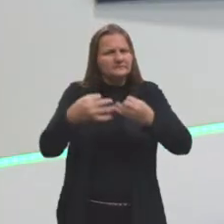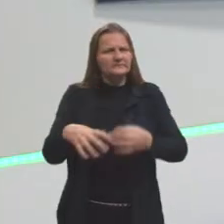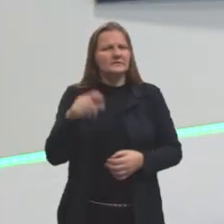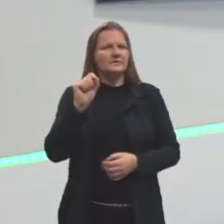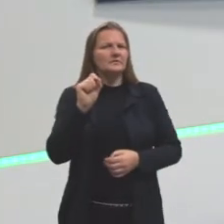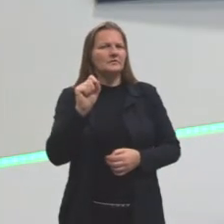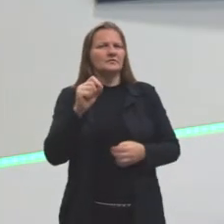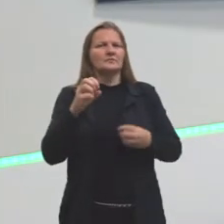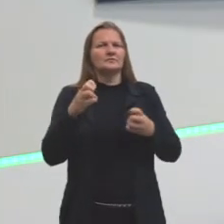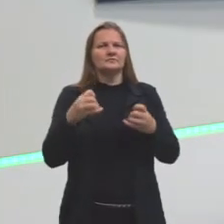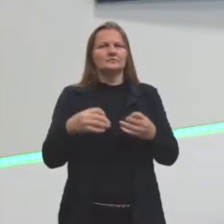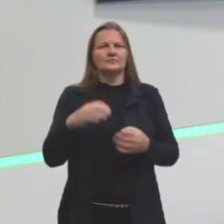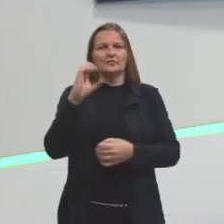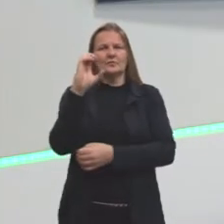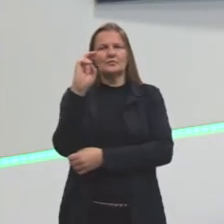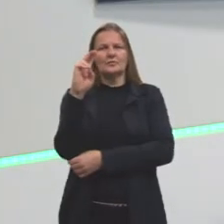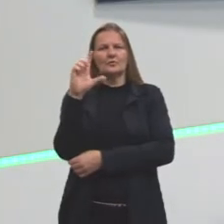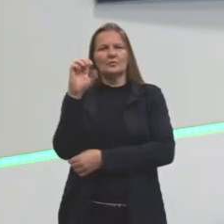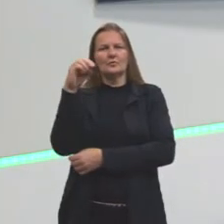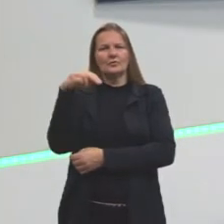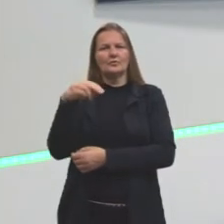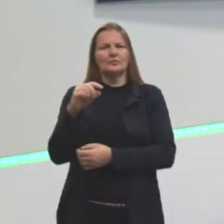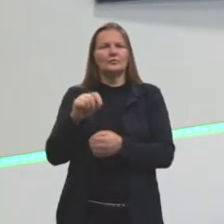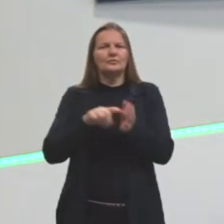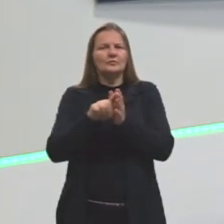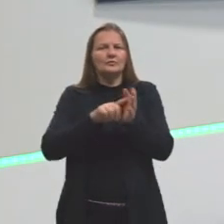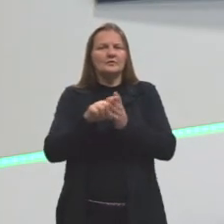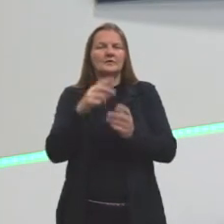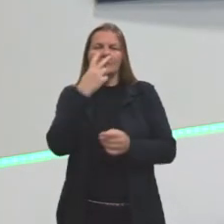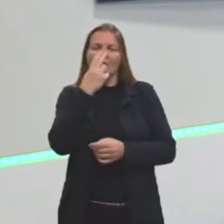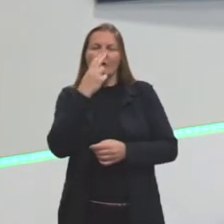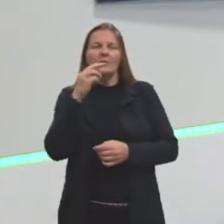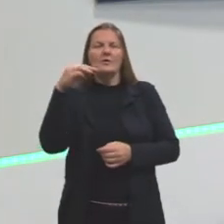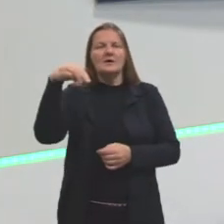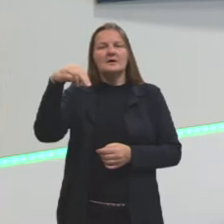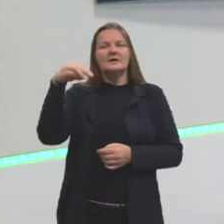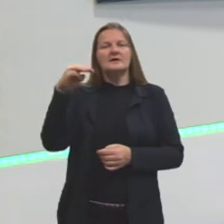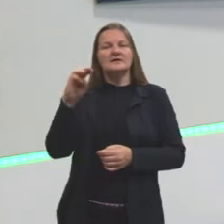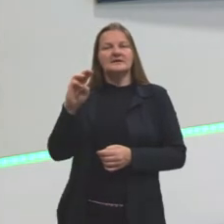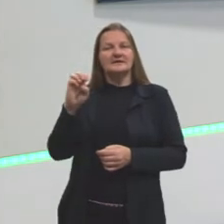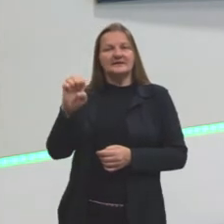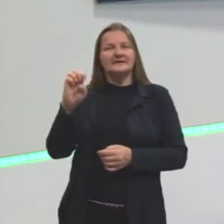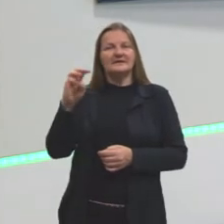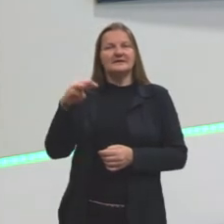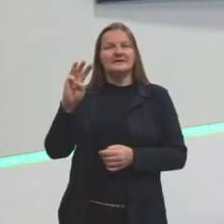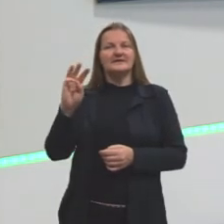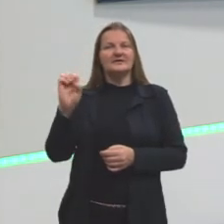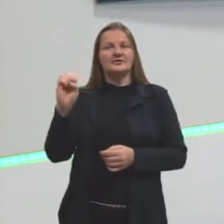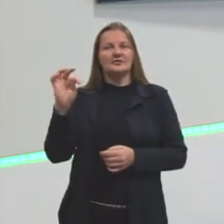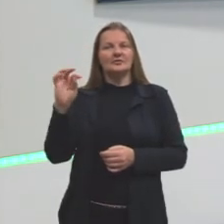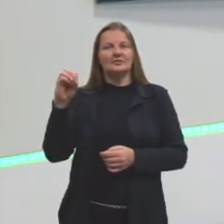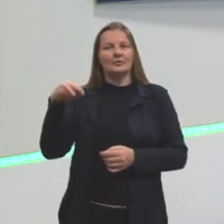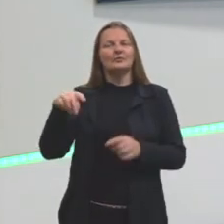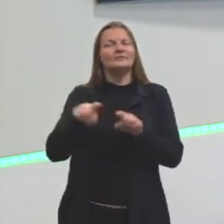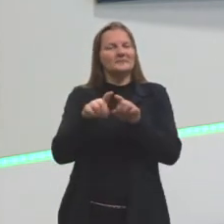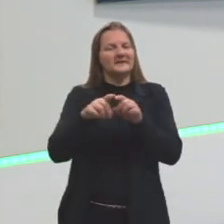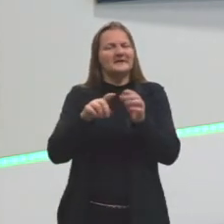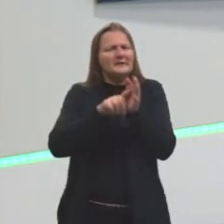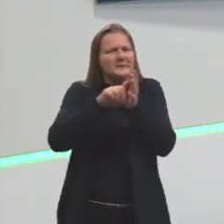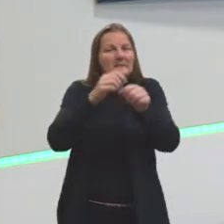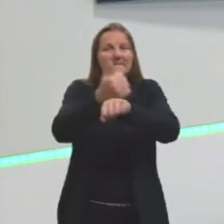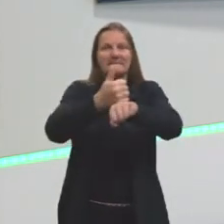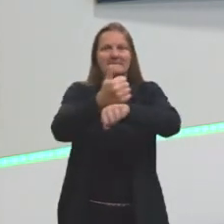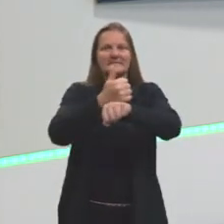é Quem foi né o Coulomb que como o Newton é também deu o nome a uma unidade de medida nesse caso o Coulomb